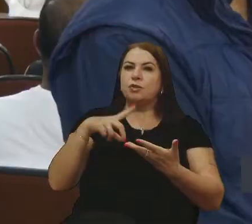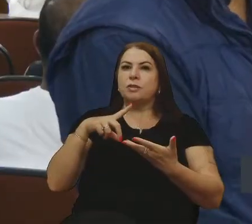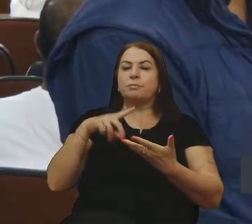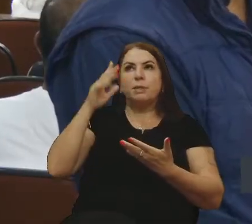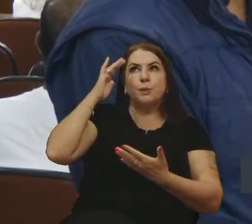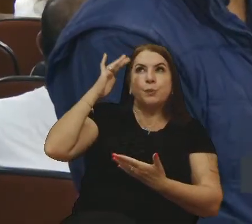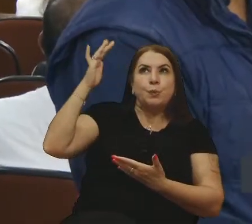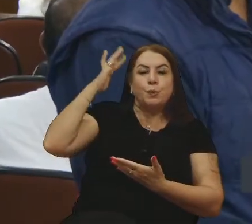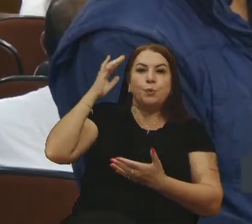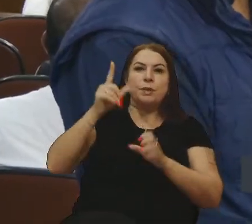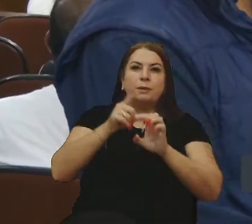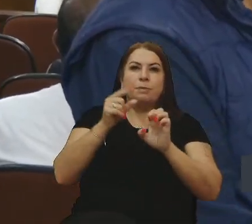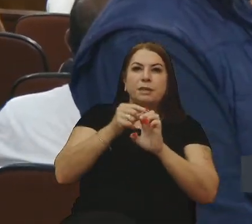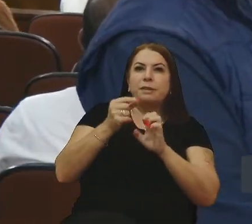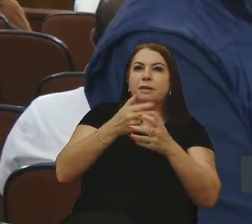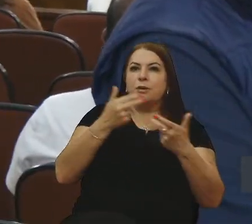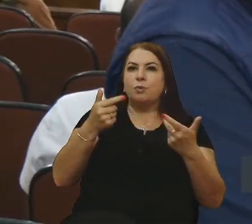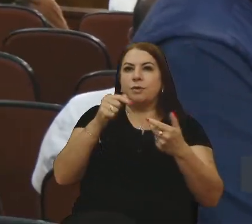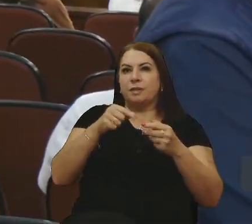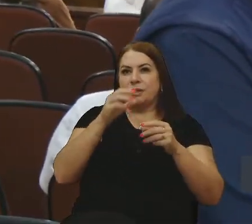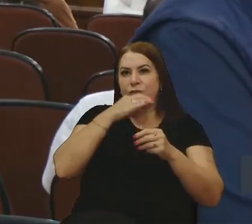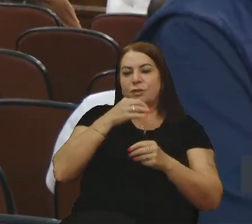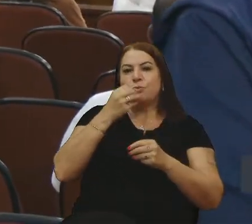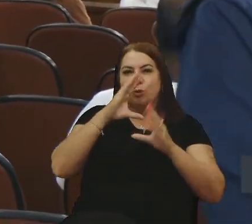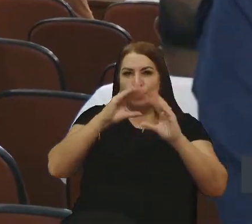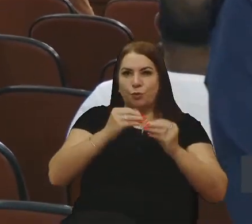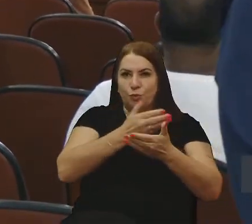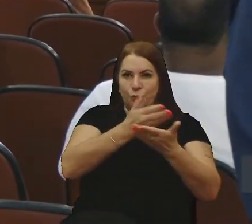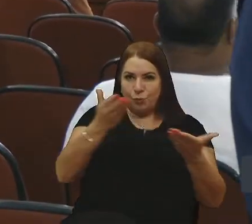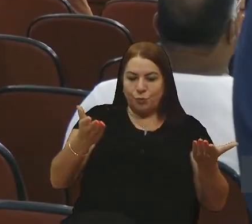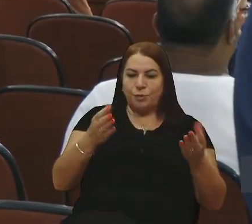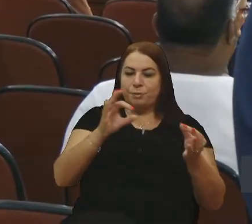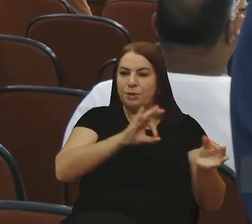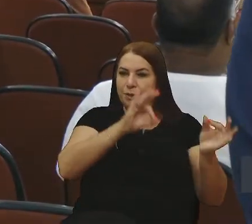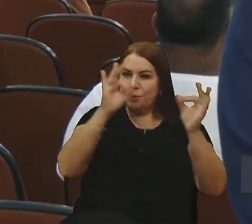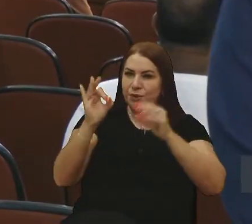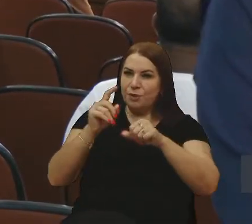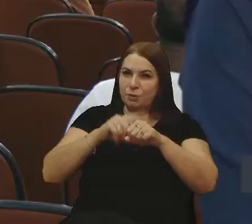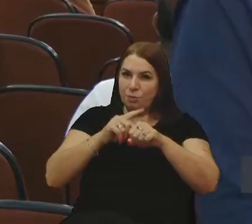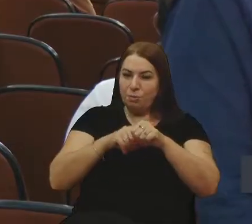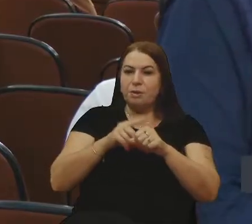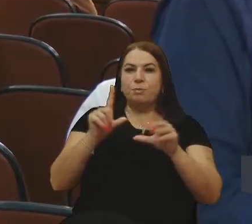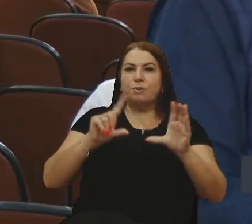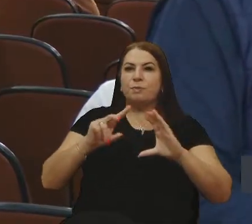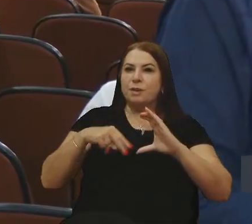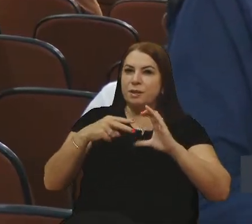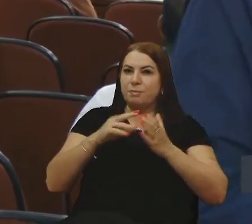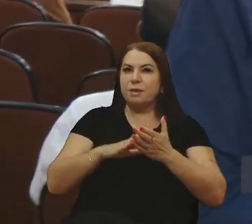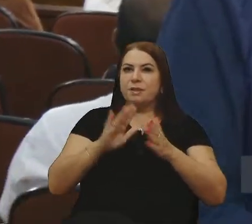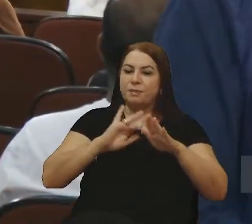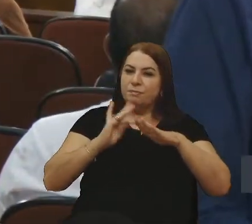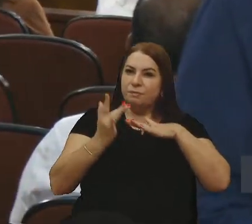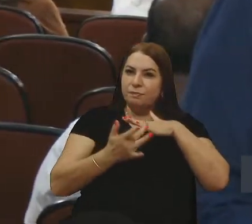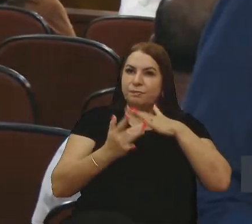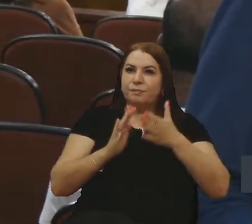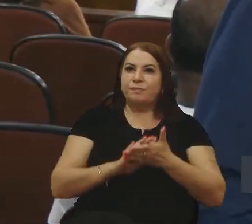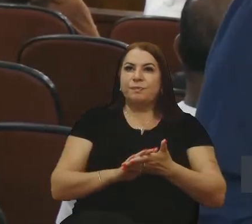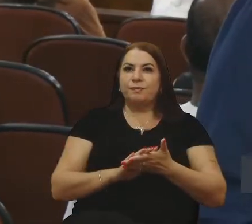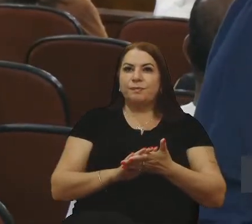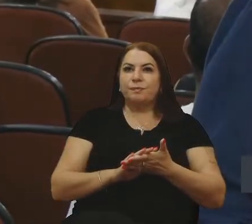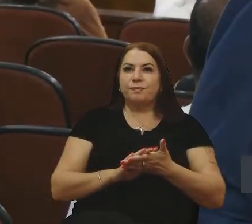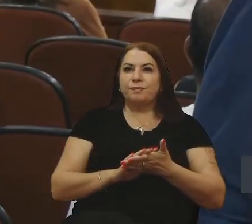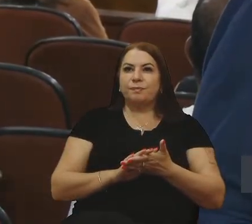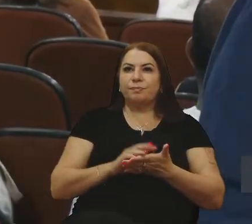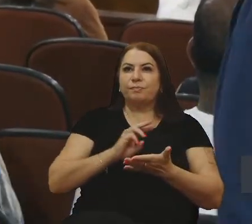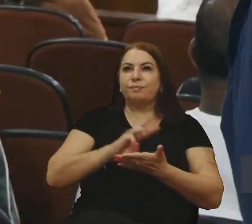sonha em empreender em Caxias do Sul? Boa noite. Boa noite a todos que nos assistem nesse momento pela TV Câmara e rede social. A mensagem que a